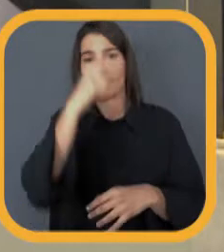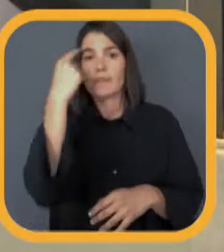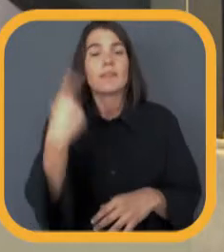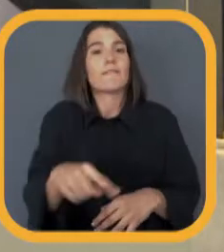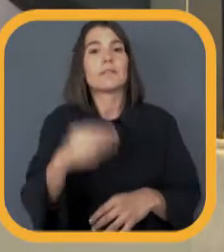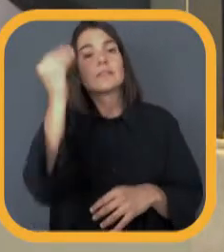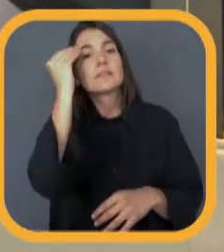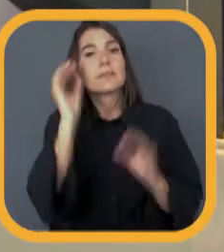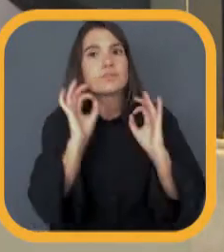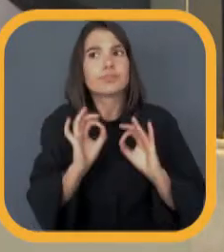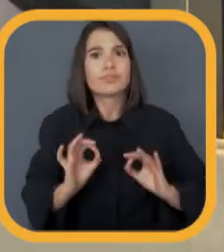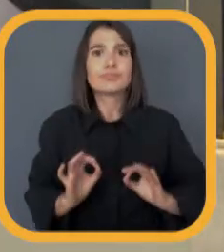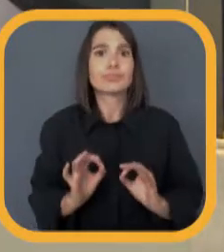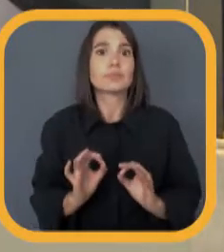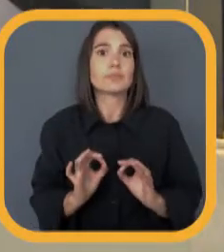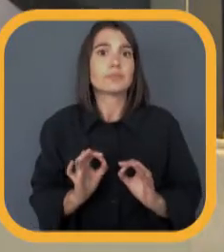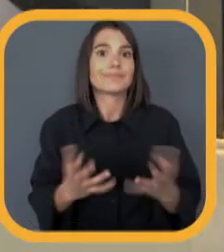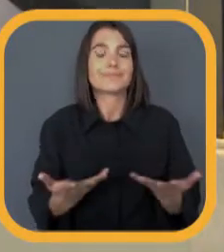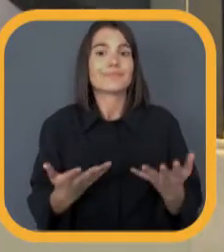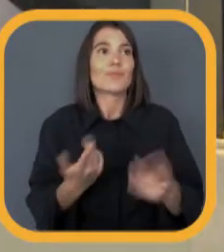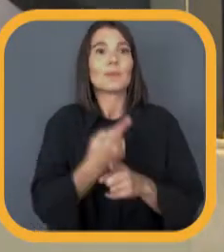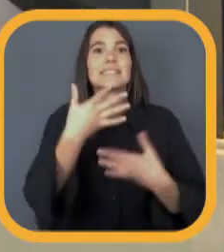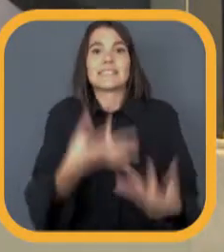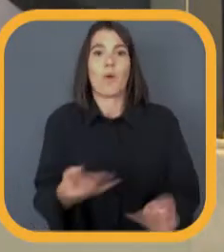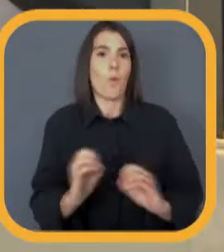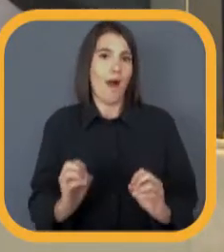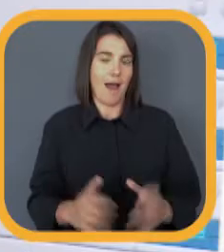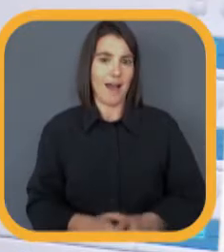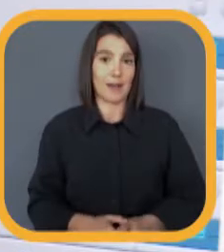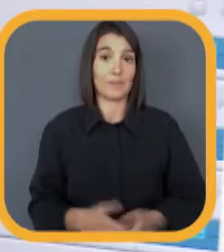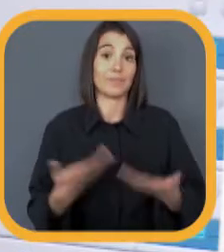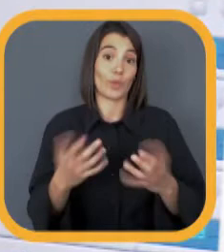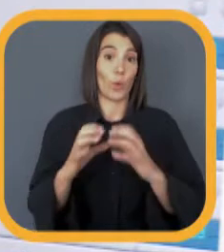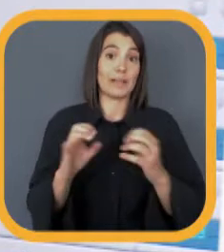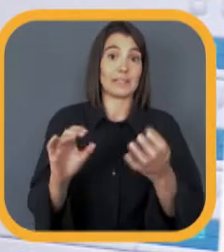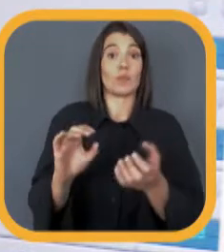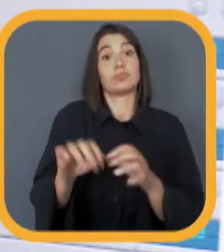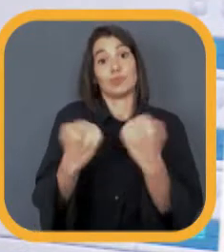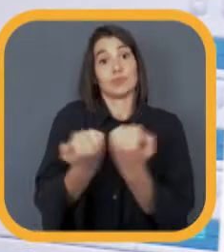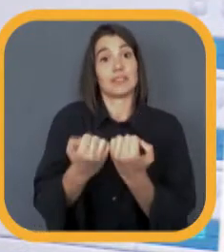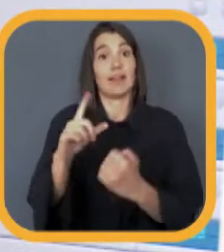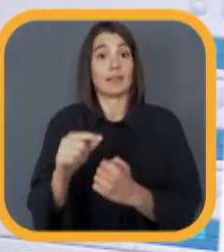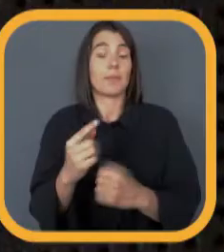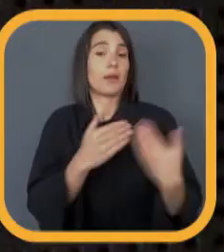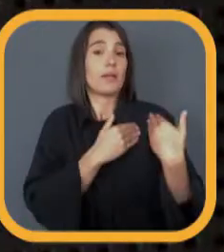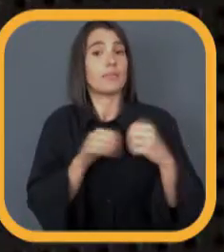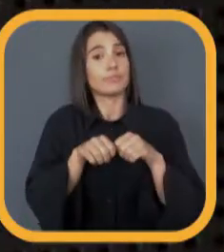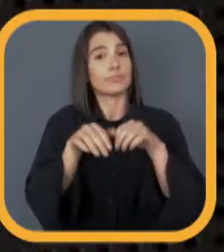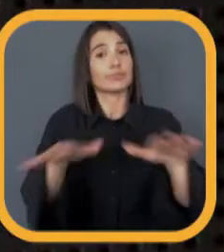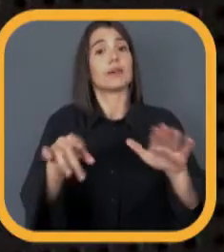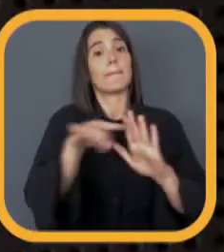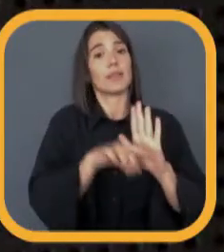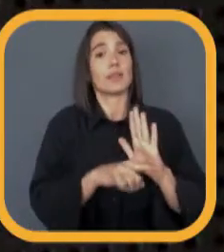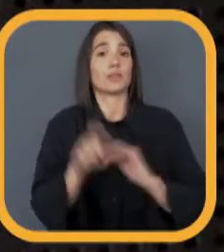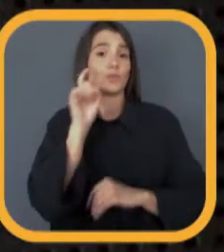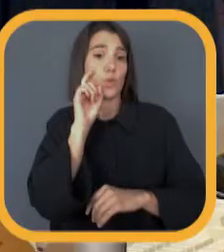é muito difícil saber exatamente porque não há certezas. A comunicação social também tem um papel na